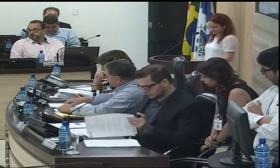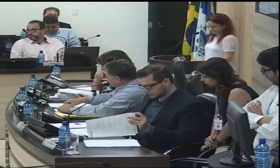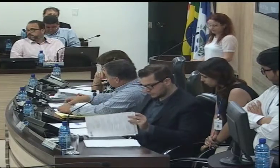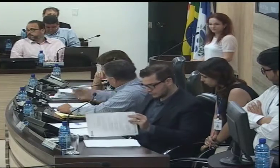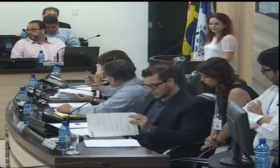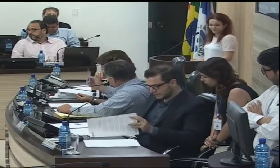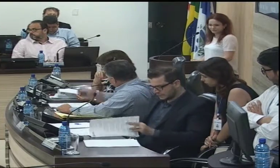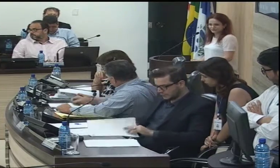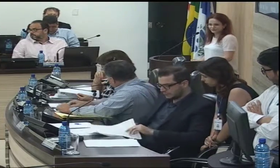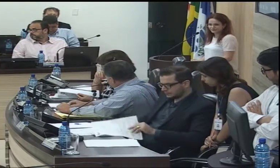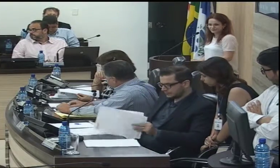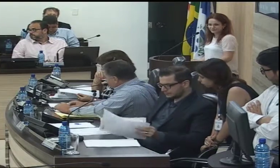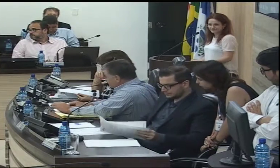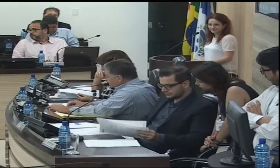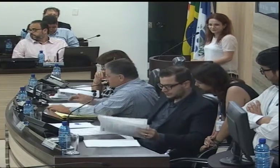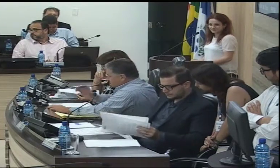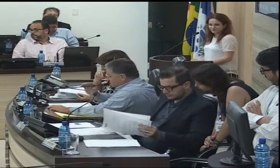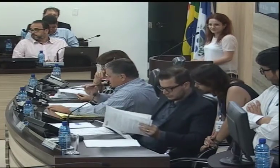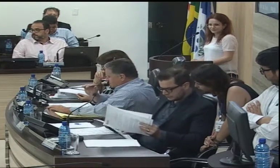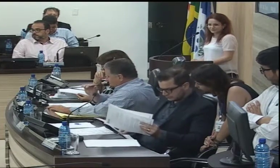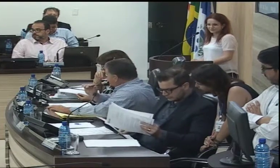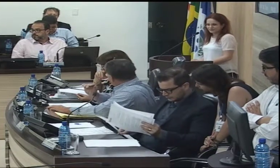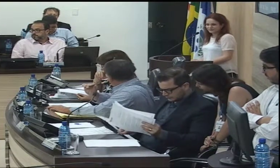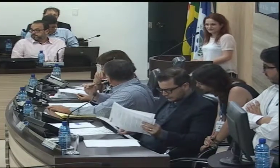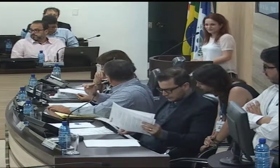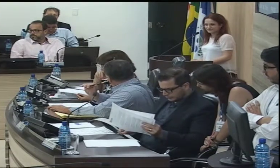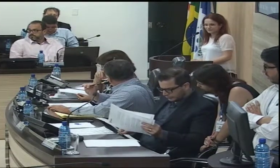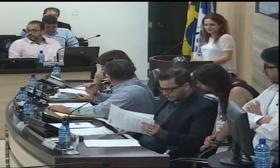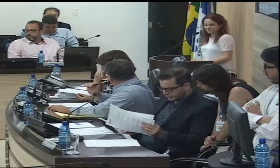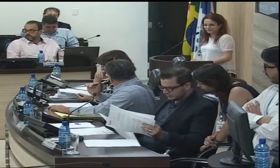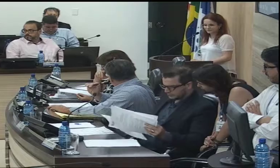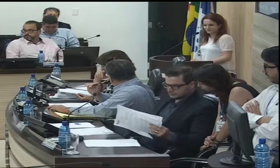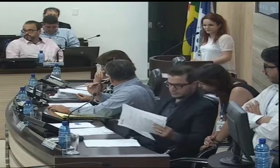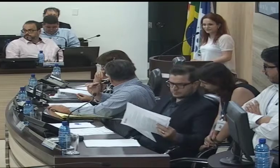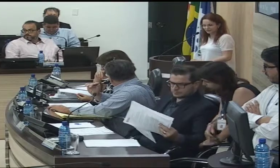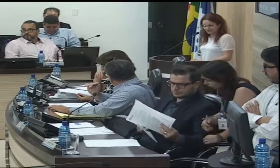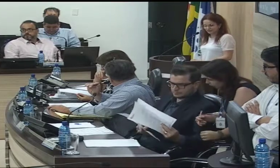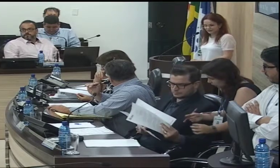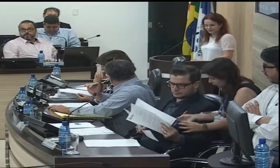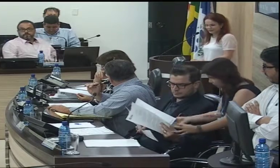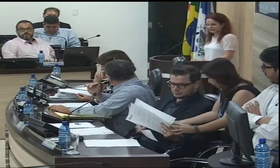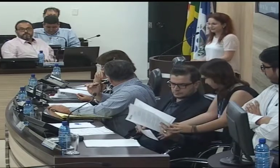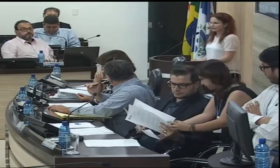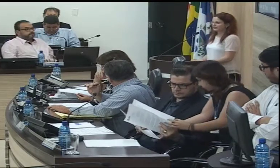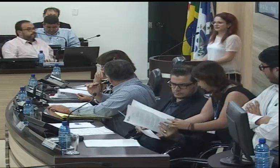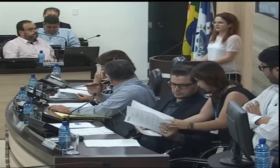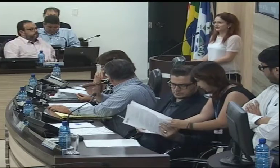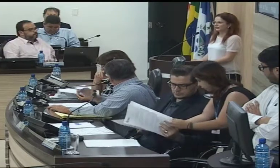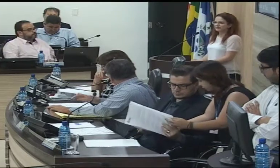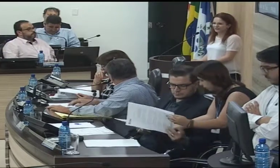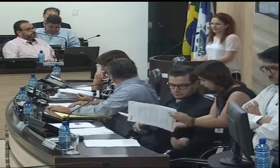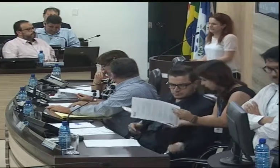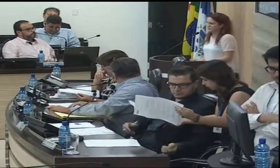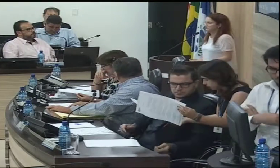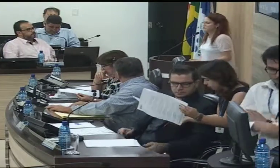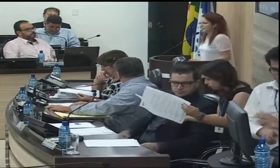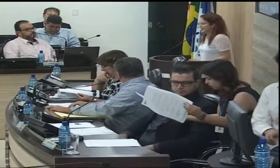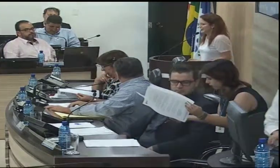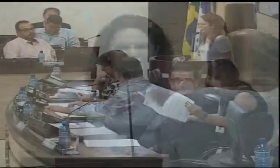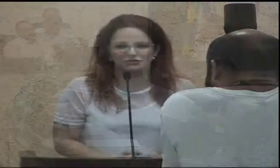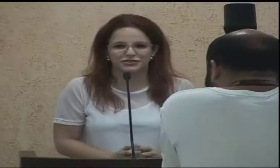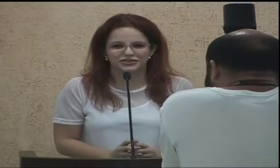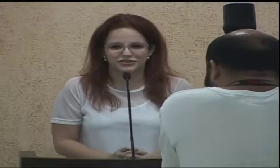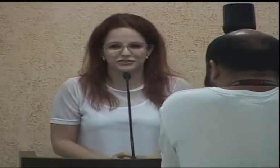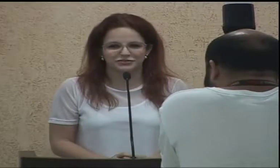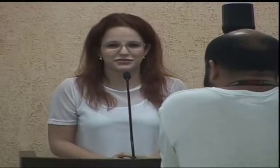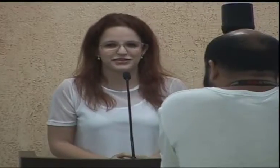nos assiste. A senhora tem 10 minutos para discorrer sobre o assunto que traz a Câmara Municipal.